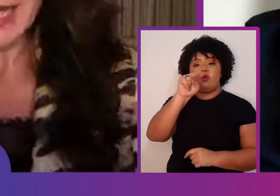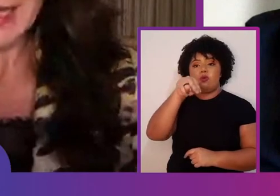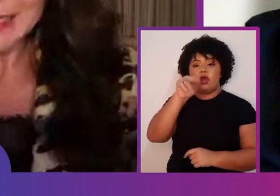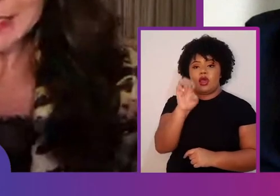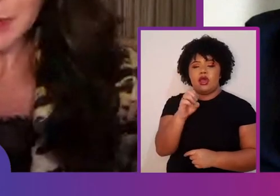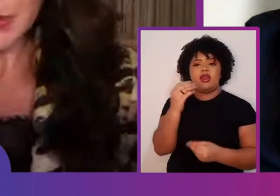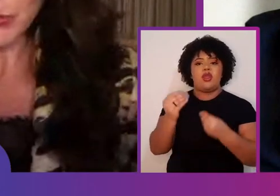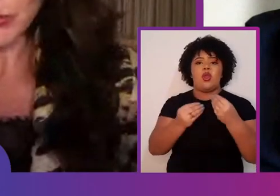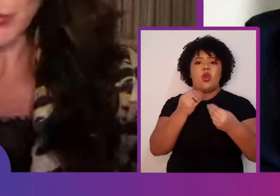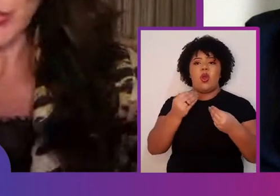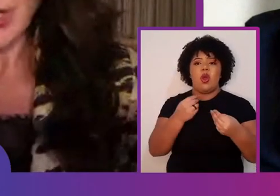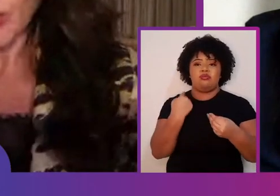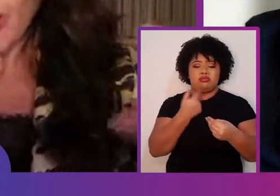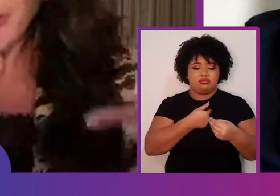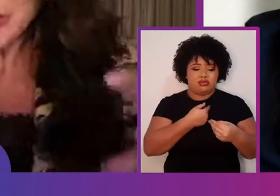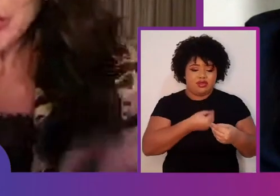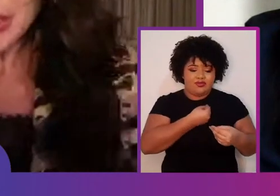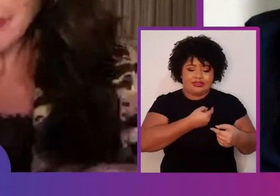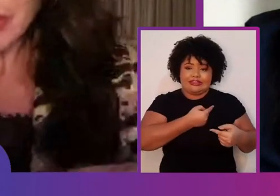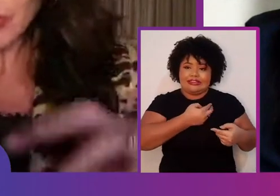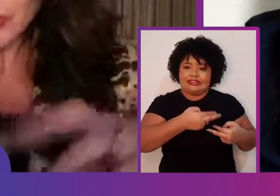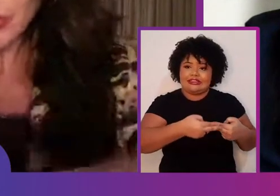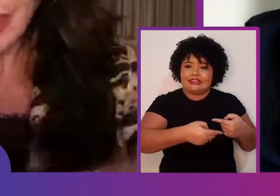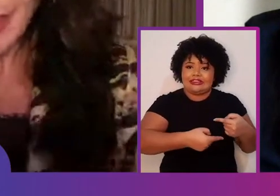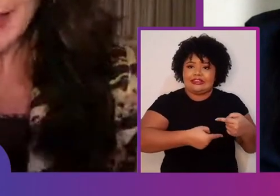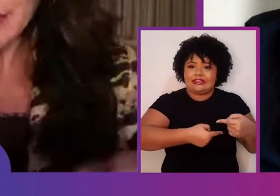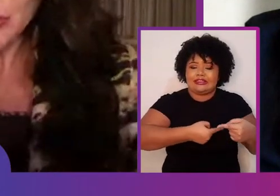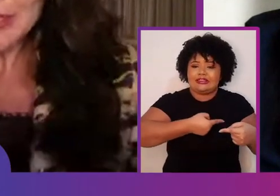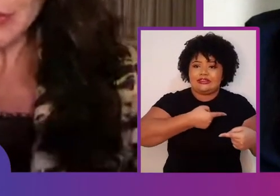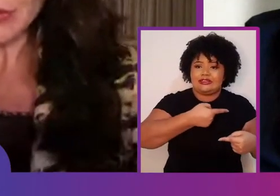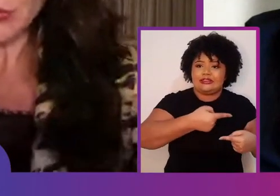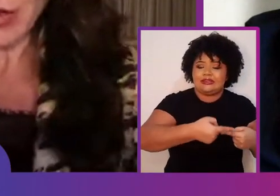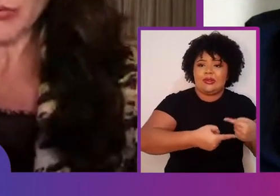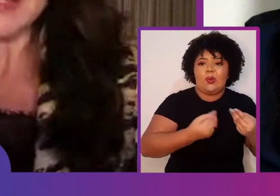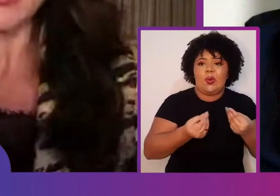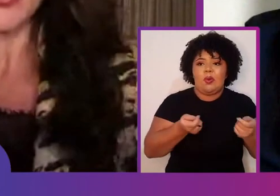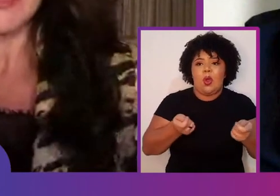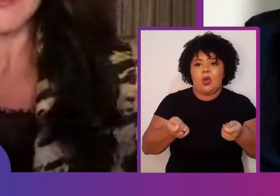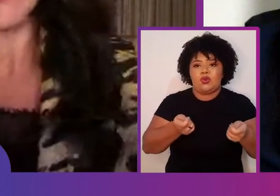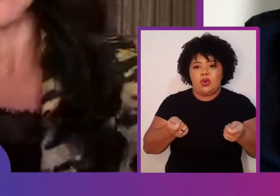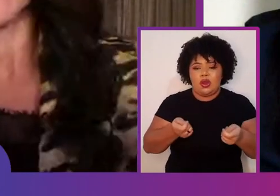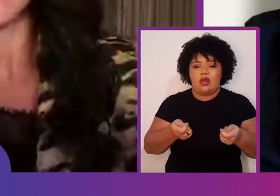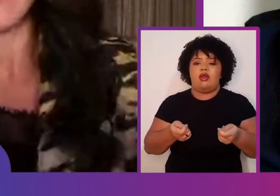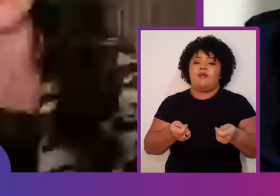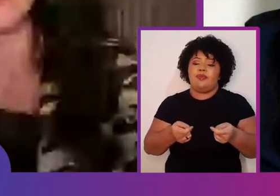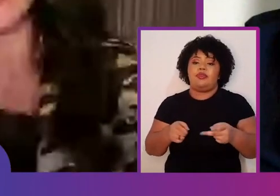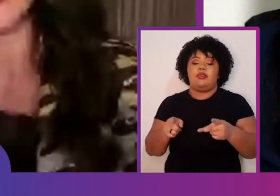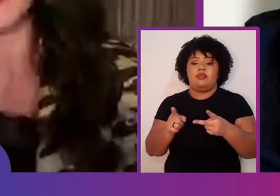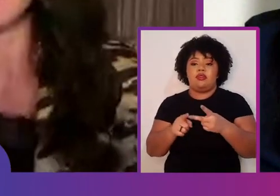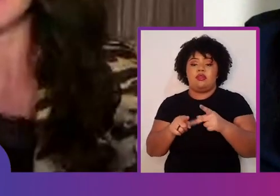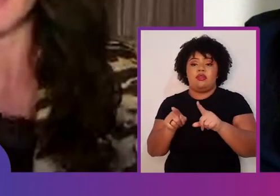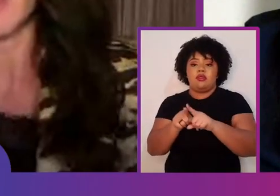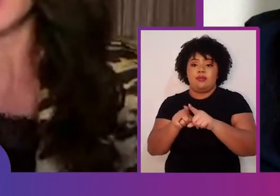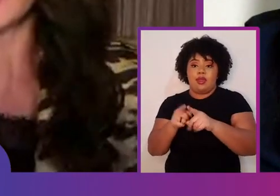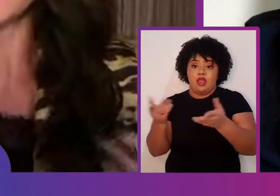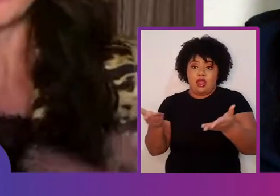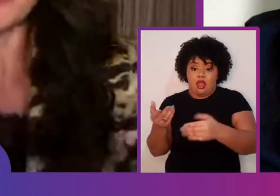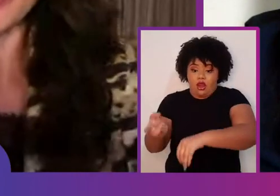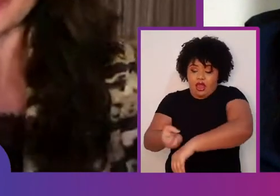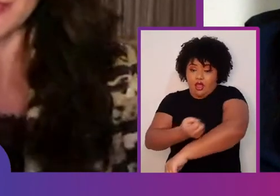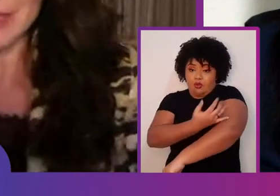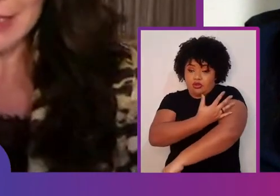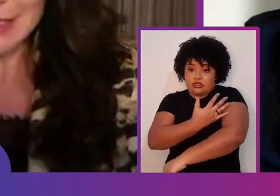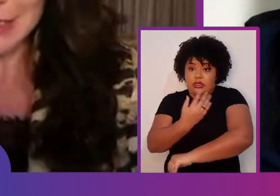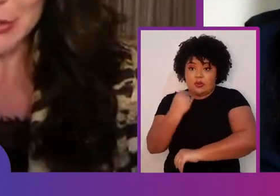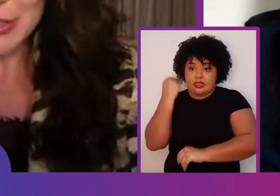procrastinação. A Larissa perguntou: qual a dica para controlar a emoção atual se todas essas experiências que a gente está vivendo